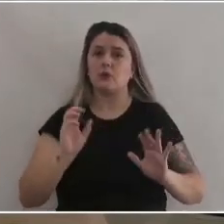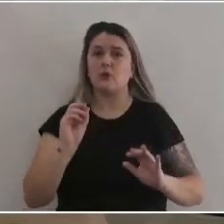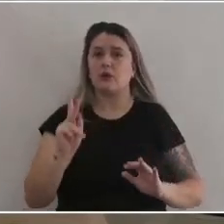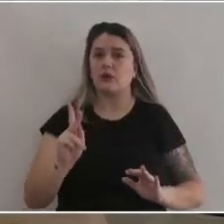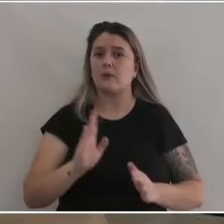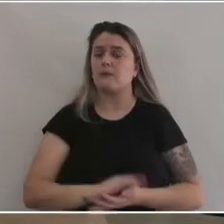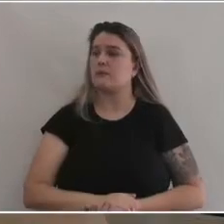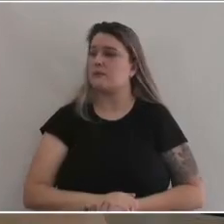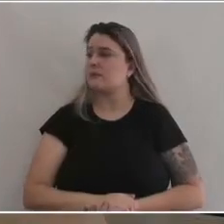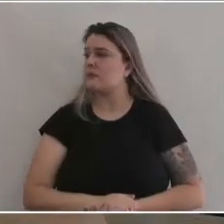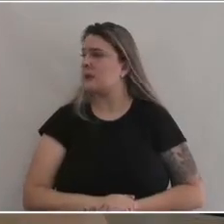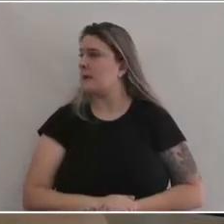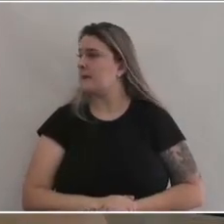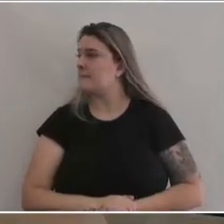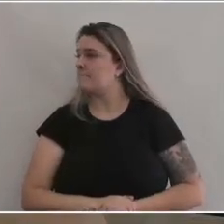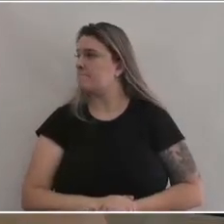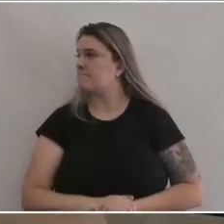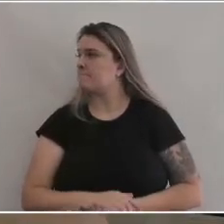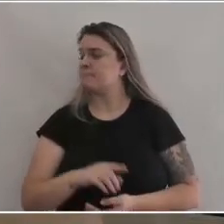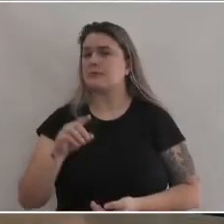isso.